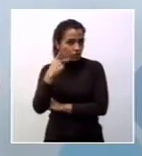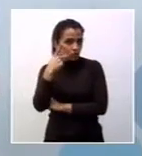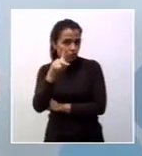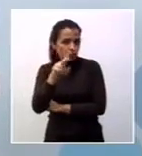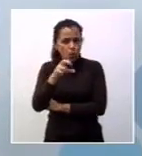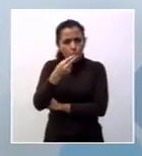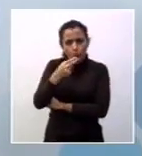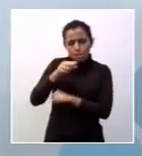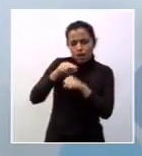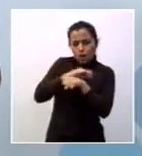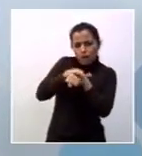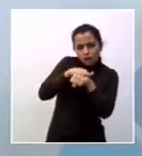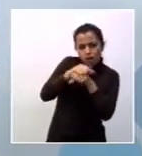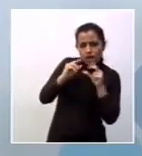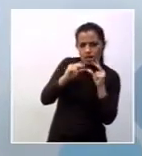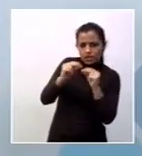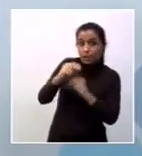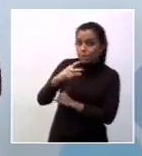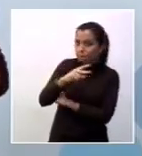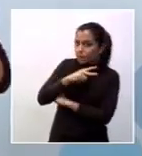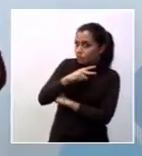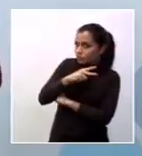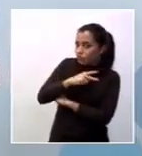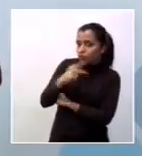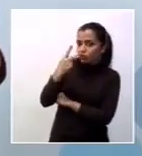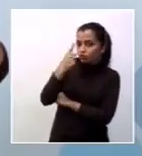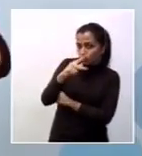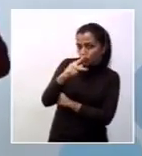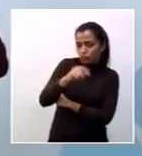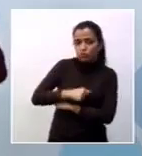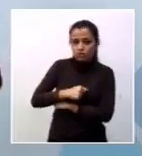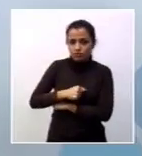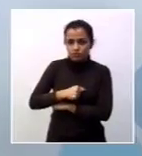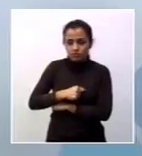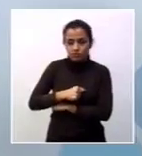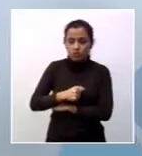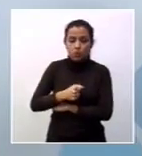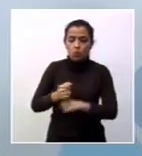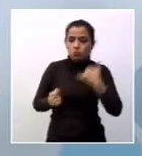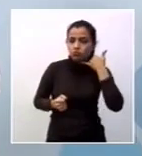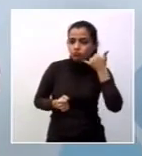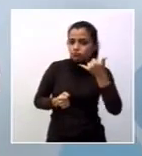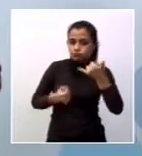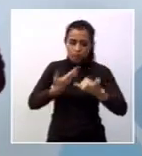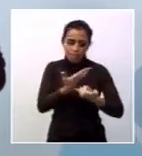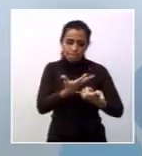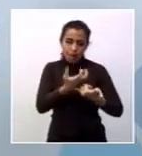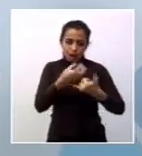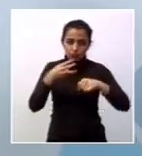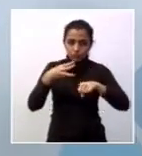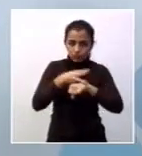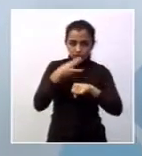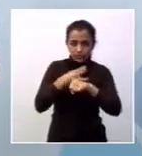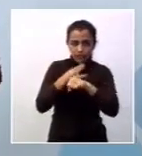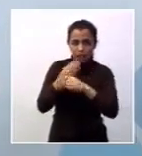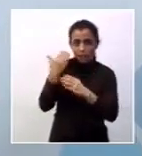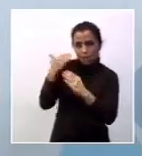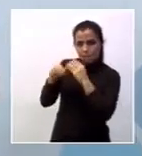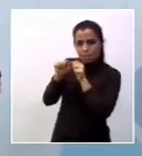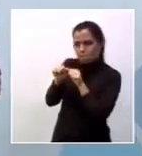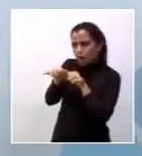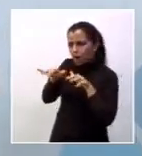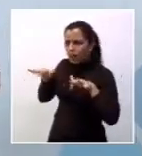conversa sua, que isso é uma questão de privacidade. Se você tem o seu WhatsApp, alguém printou uma conversa e postou sem a sua autorização, é crime de violação de